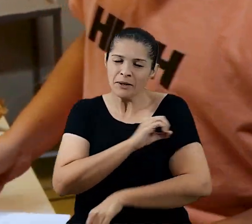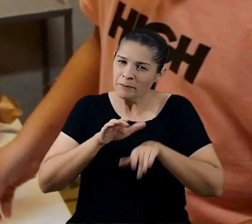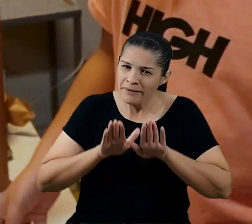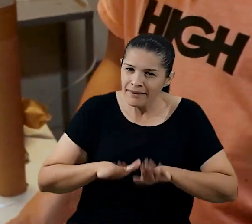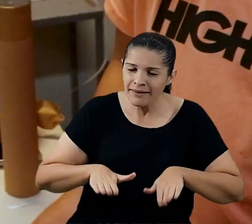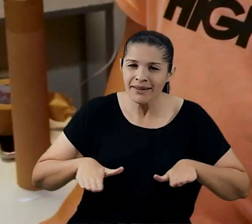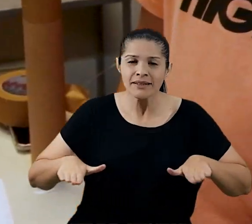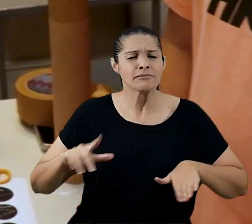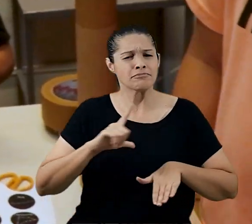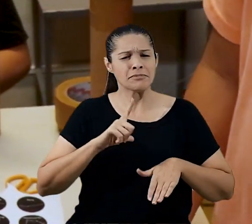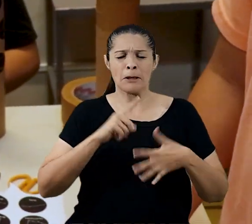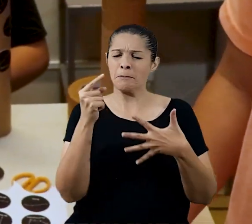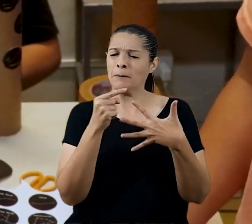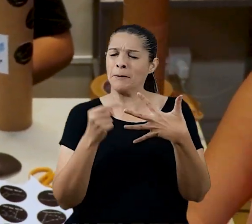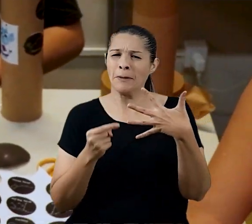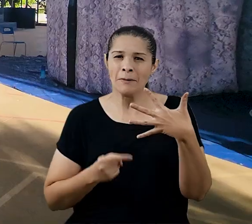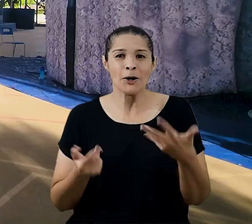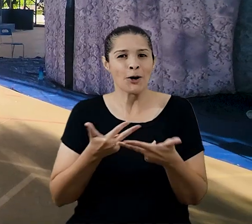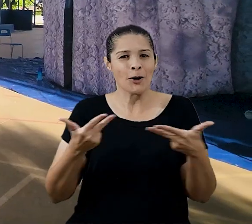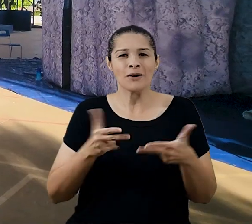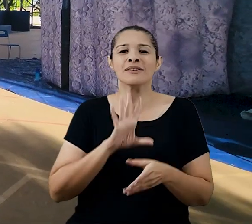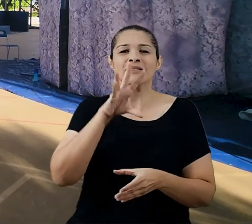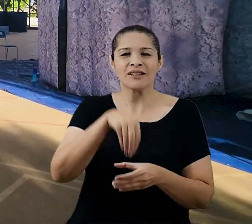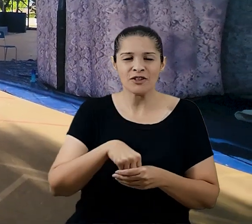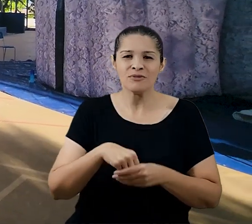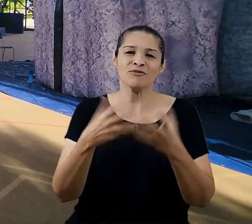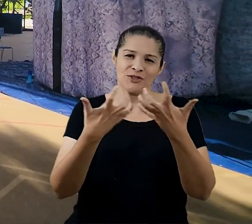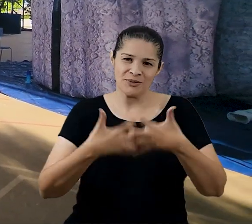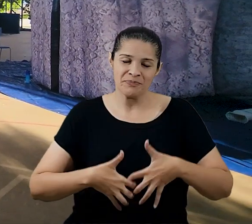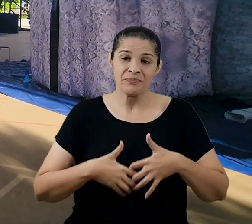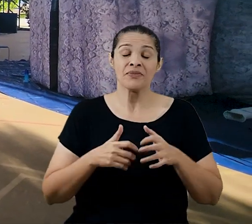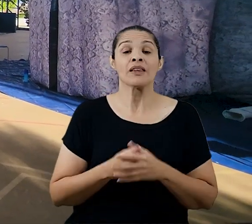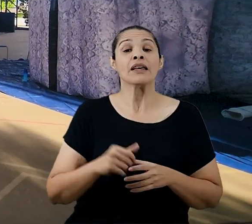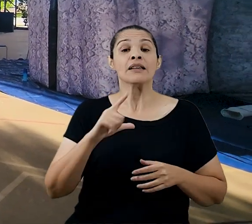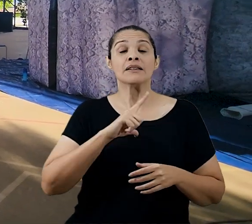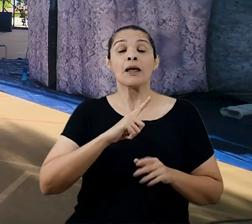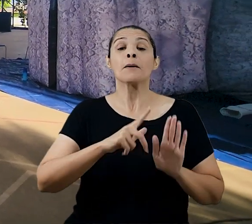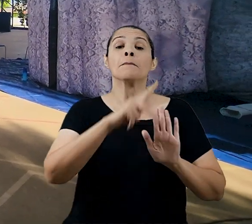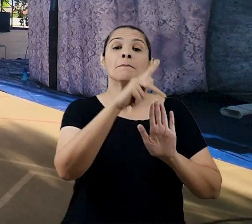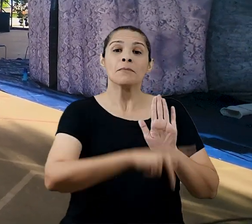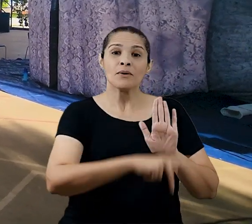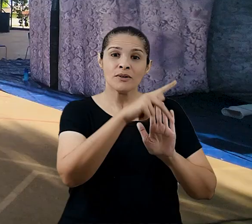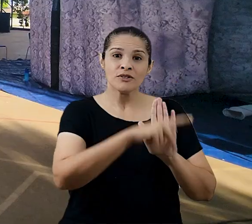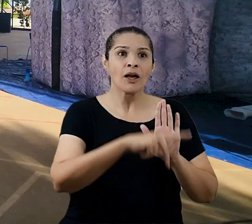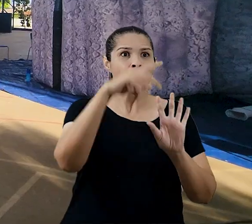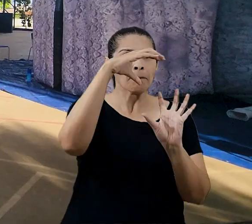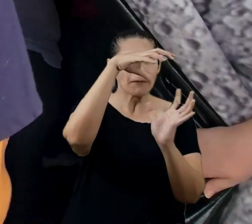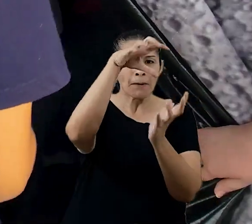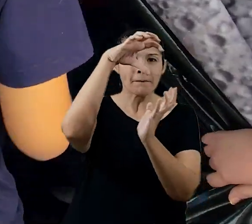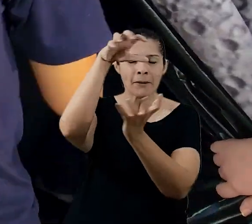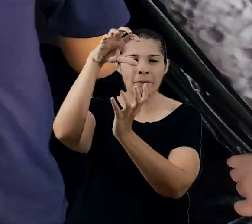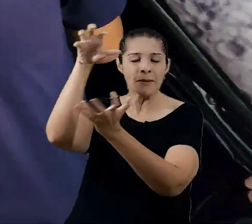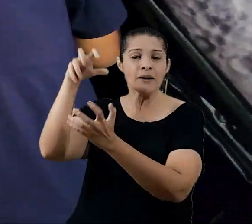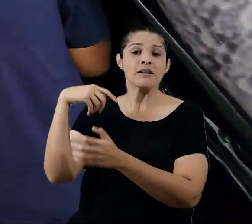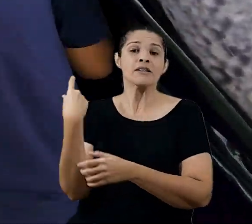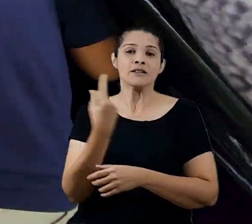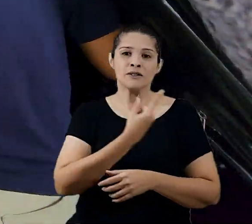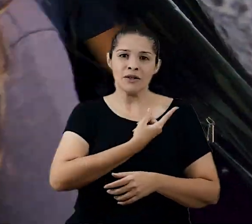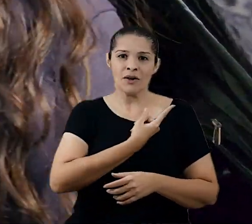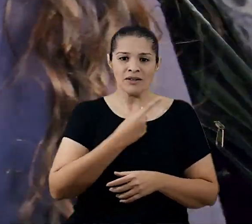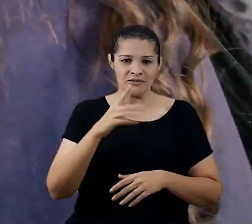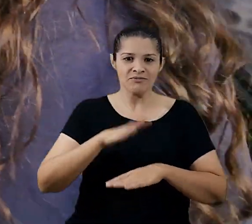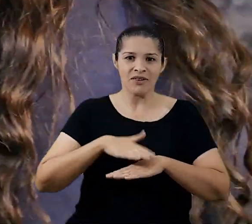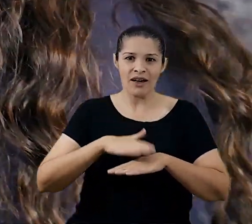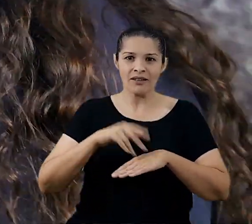infantis, e tem outras atividades também. Temos o projeto do planetário itinerante, que é uma cúpula